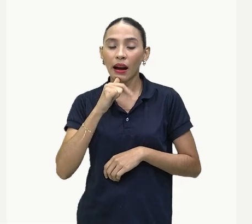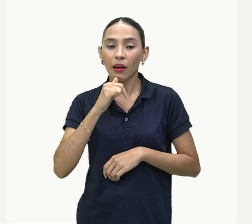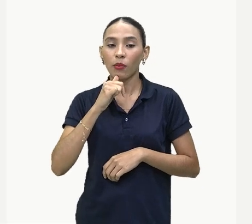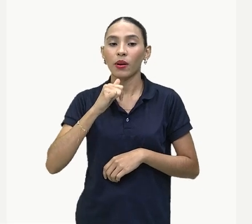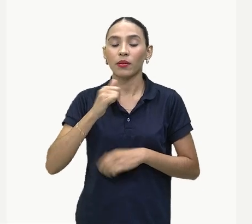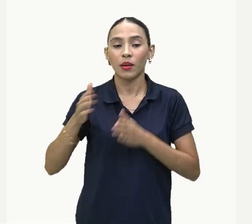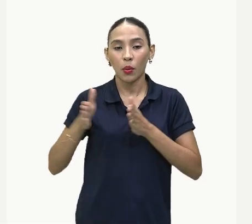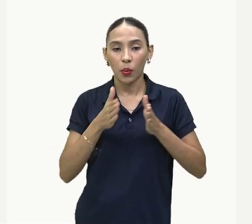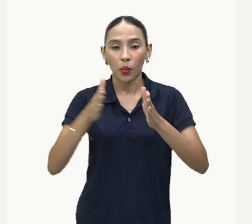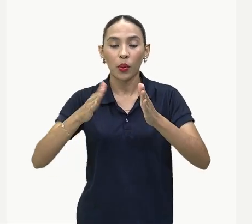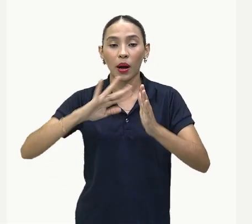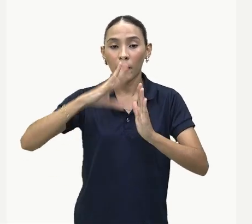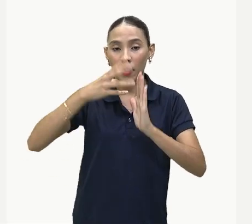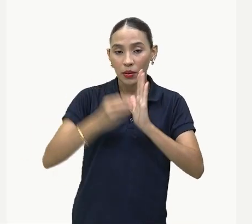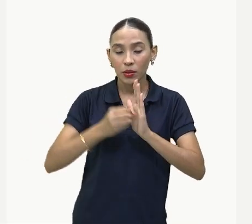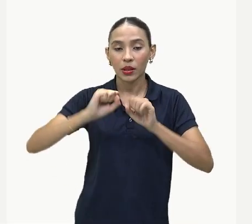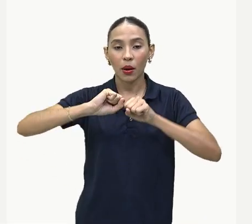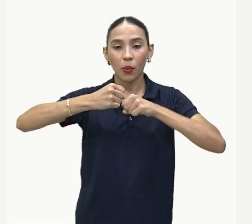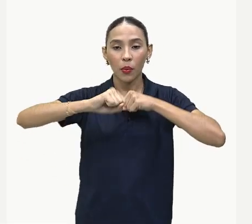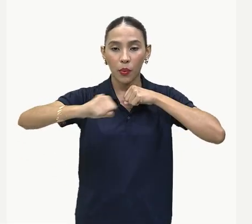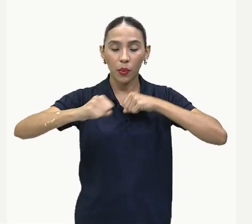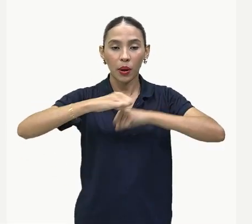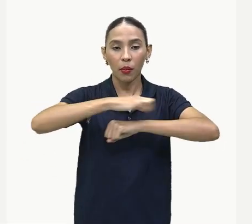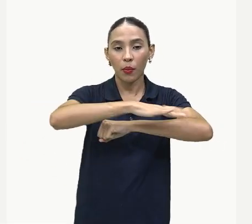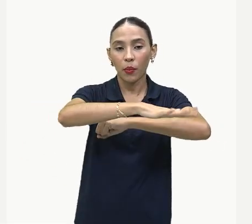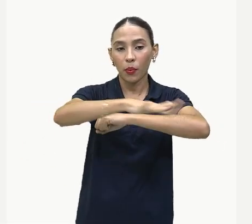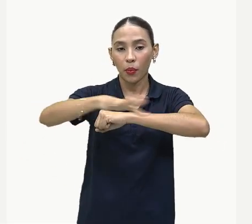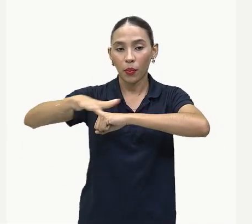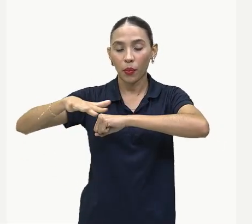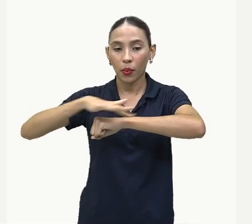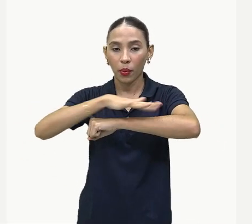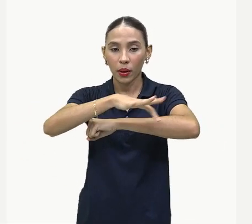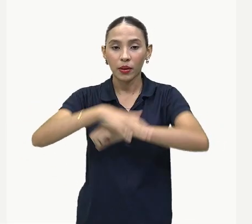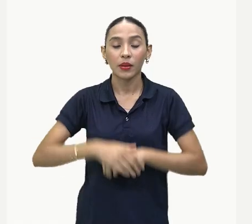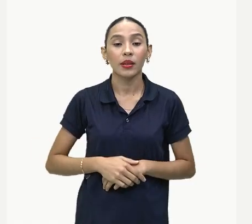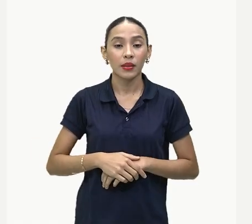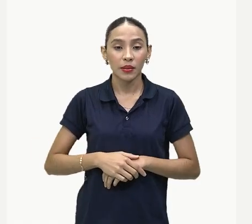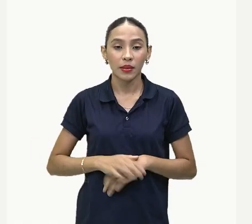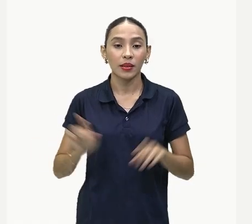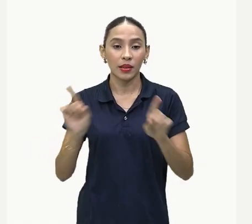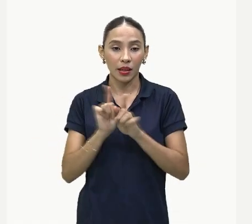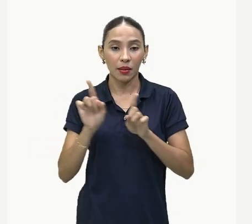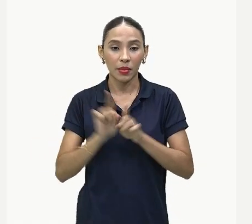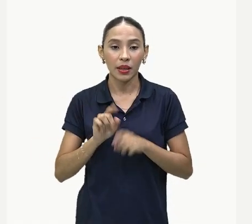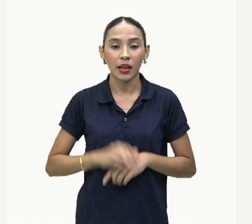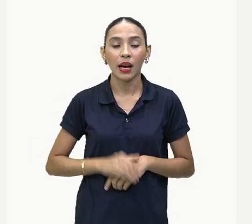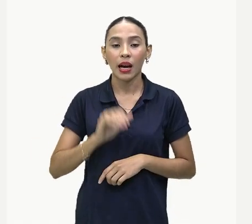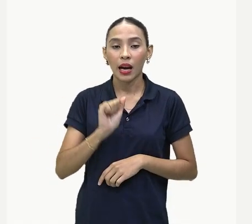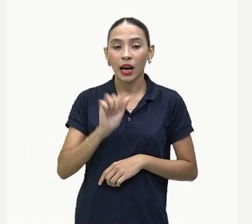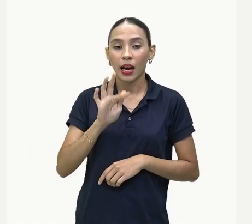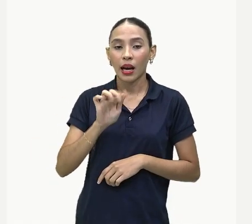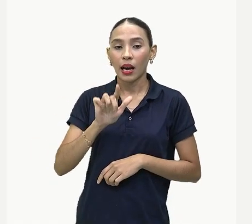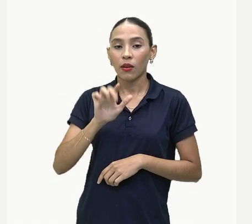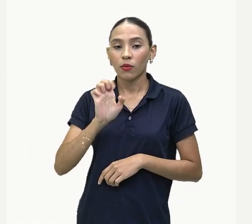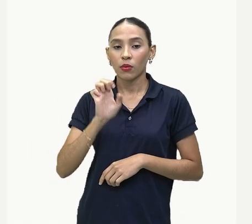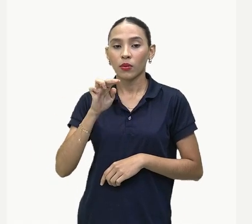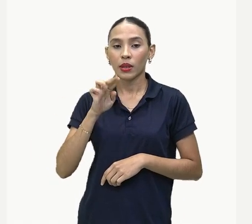se estende aí pela margem do rio Amazonas e de seus afluentes.